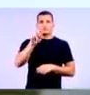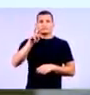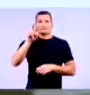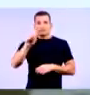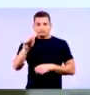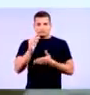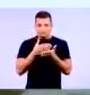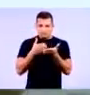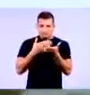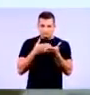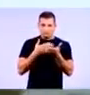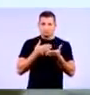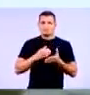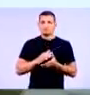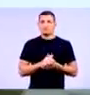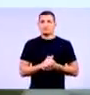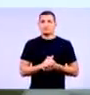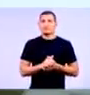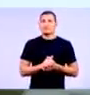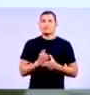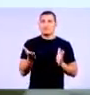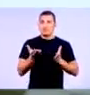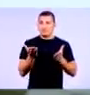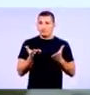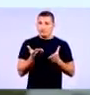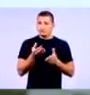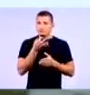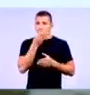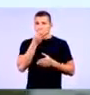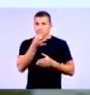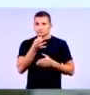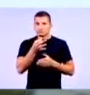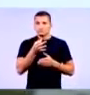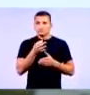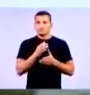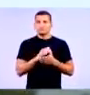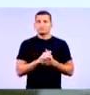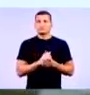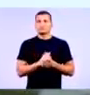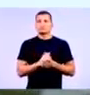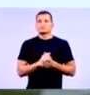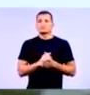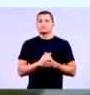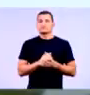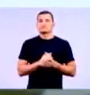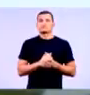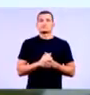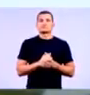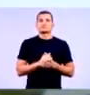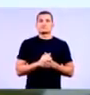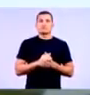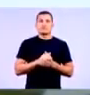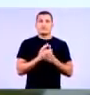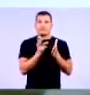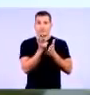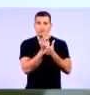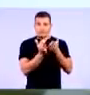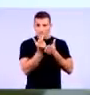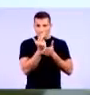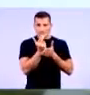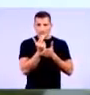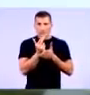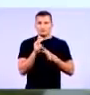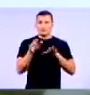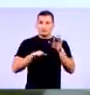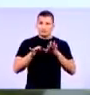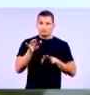sugestão, porque não existe um momento fechado, né, uma estrutura fechada do mapa mental, porque o mapa mental depende